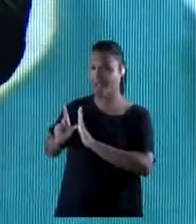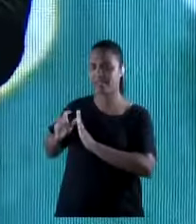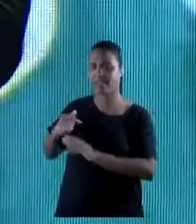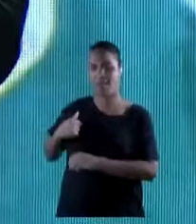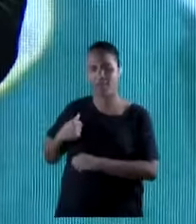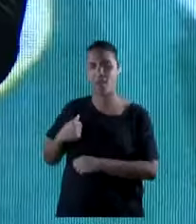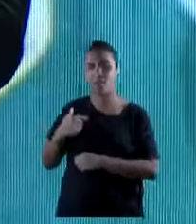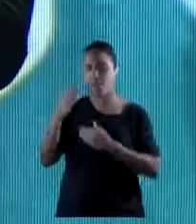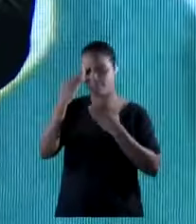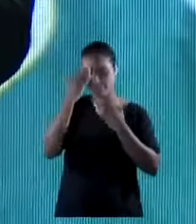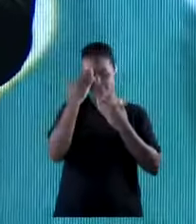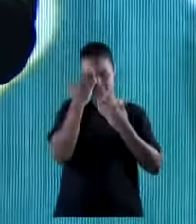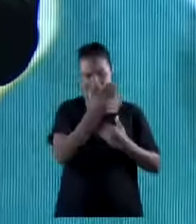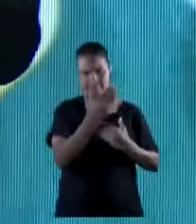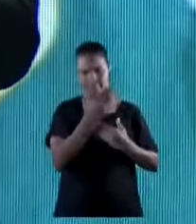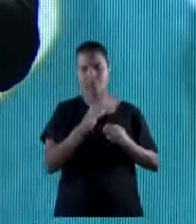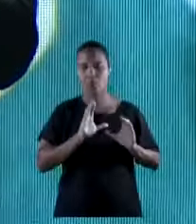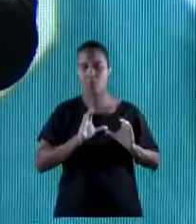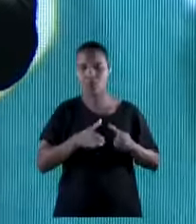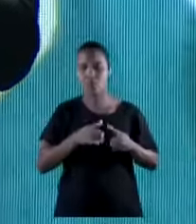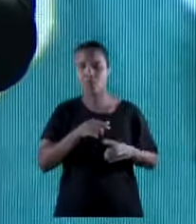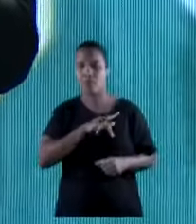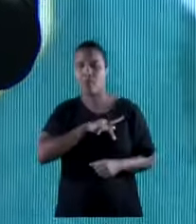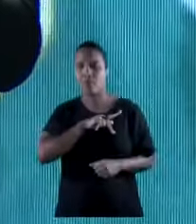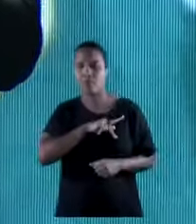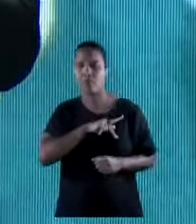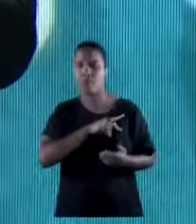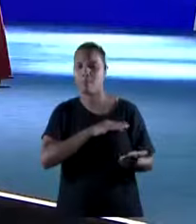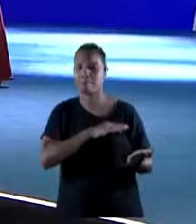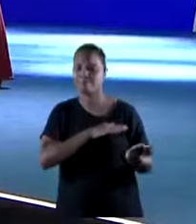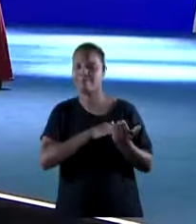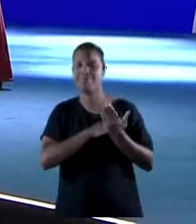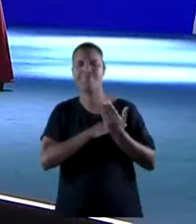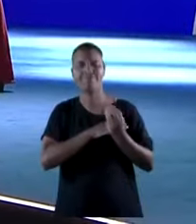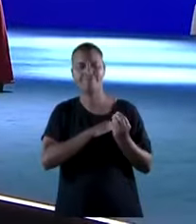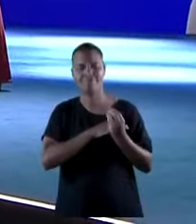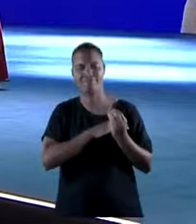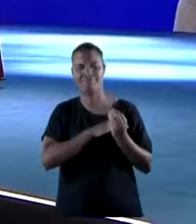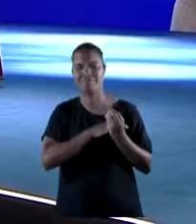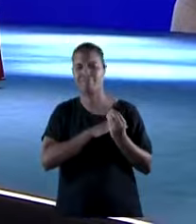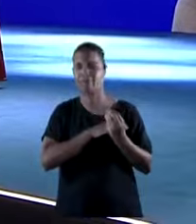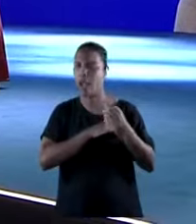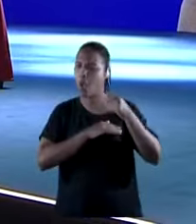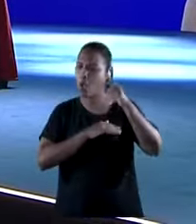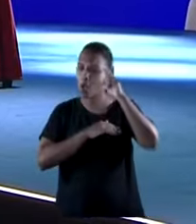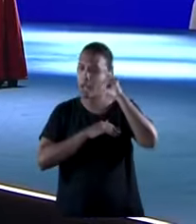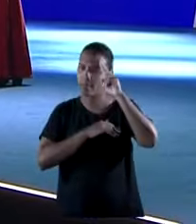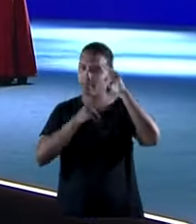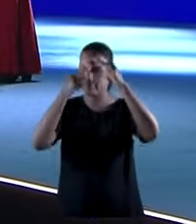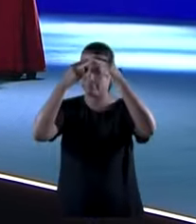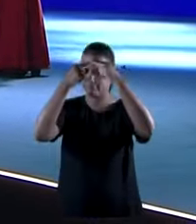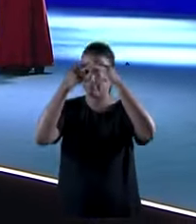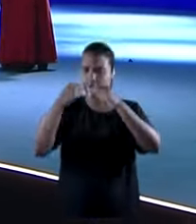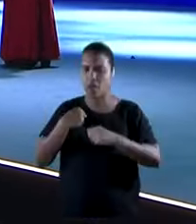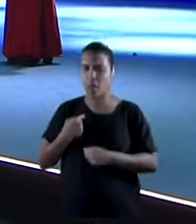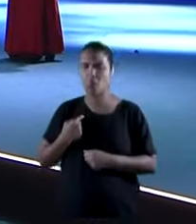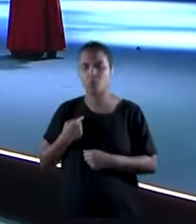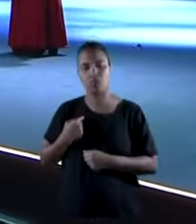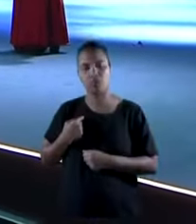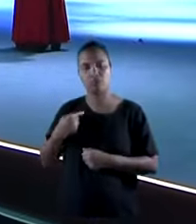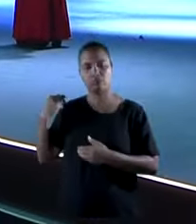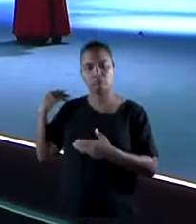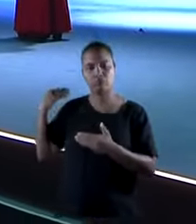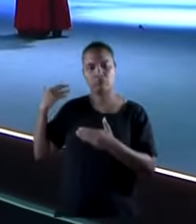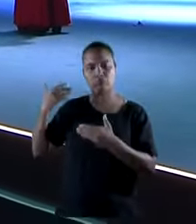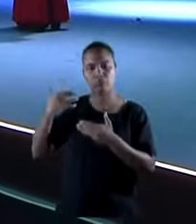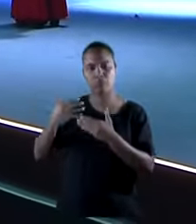reconheça a gratidão que o Palmeiras fez por mim, né? E quando eu não era ninguém, o Palmeiras estava lá comigo.